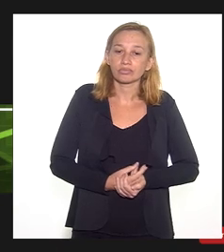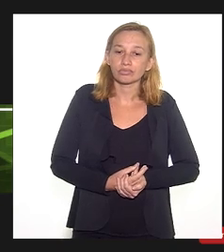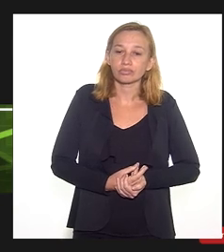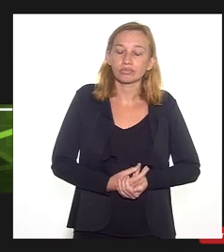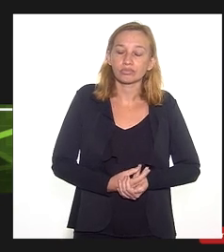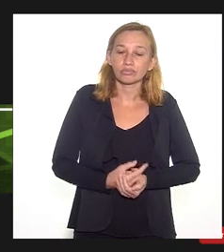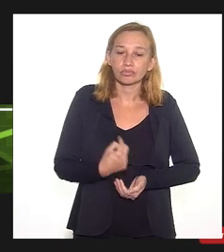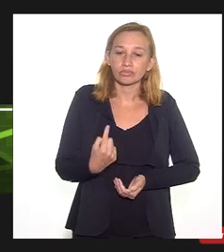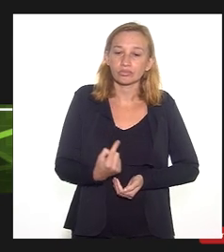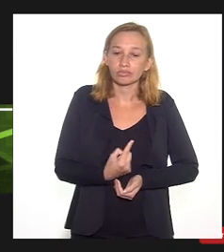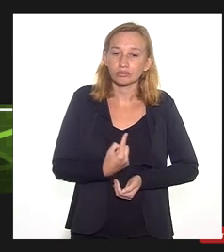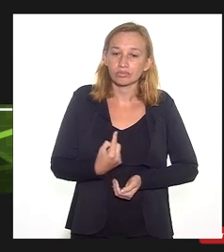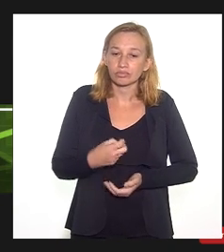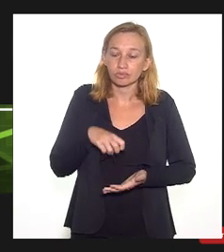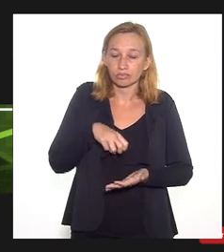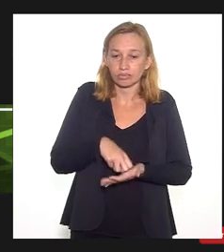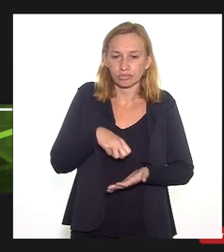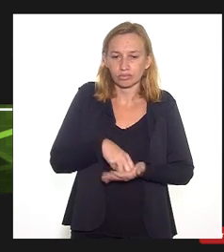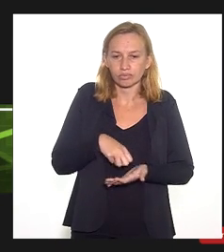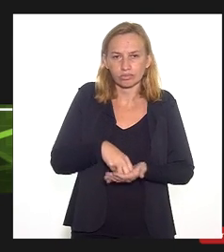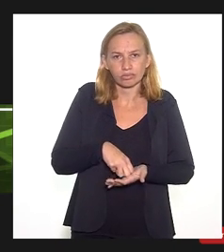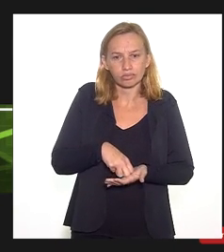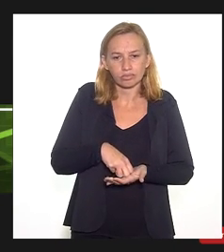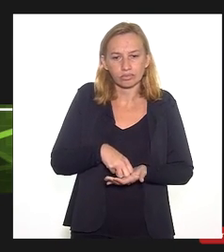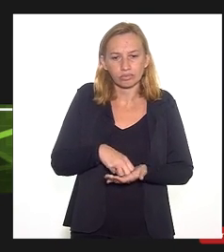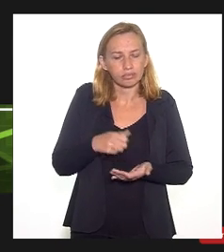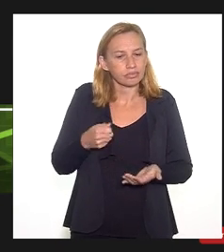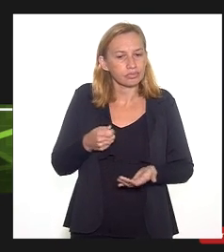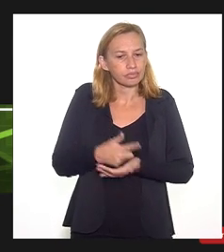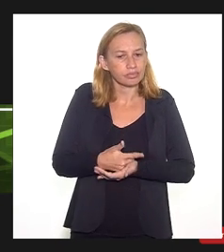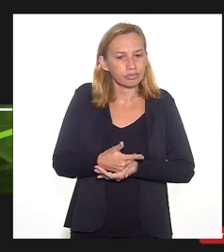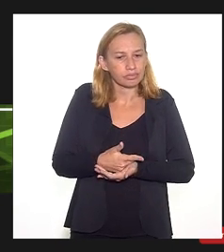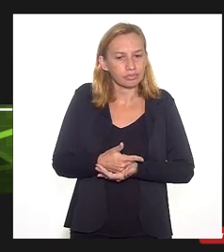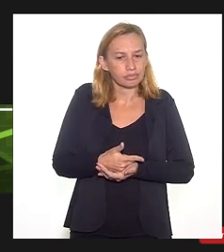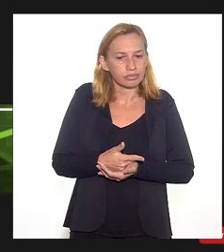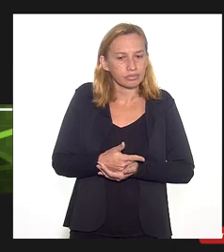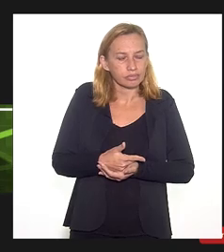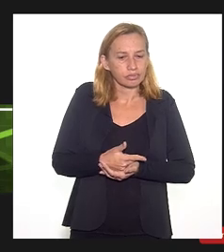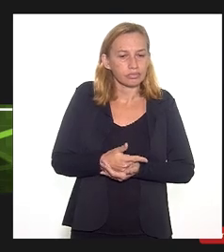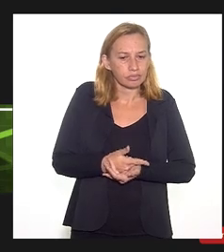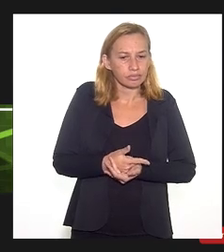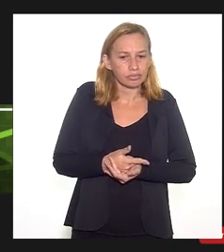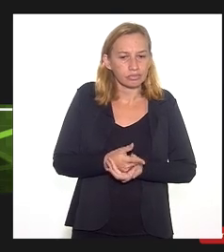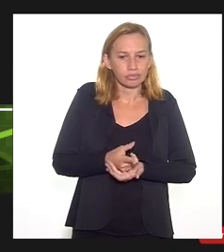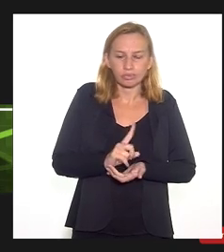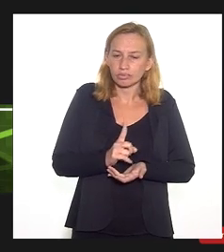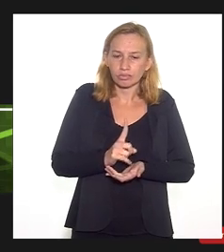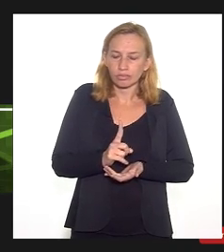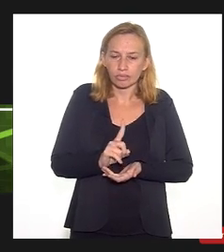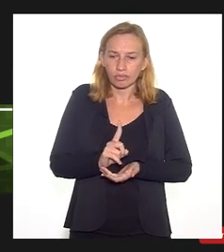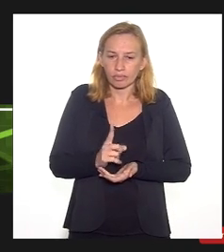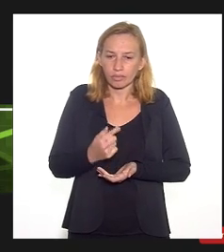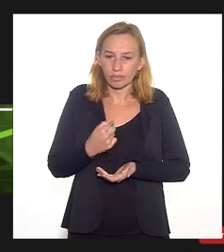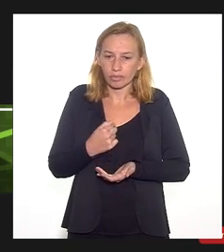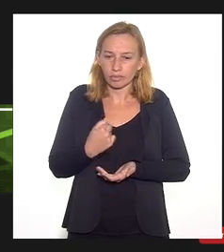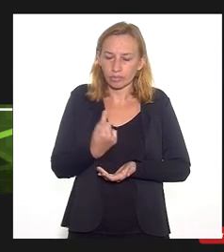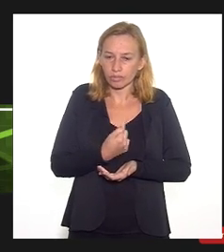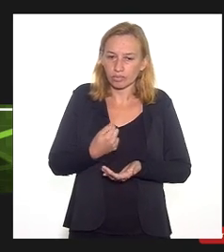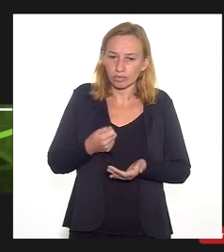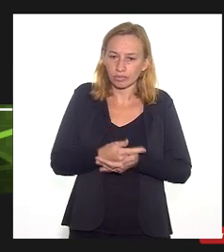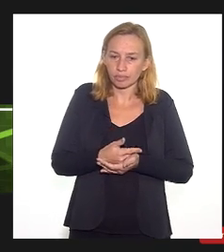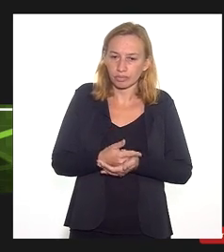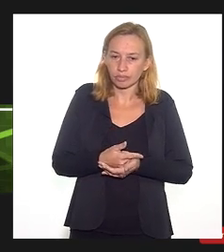punido e pagando a conta do que não é nosso para pagar como o